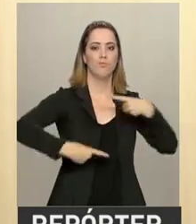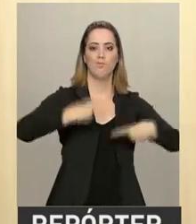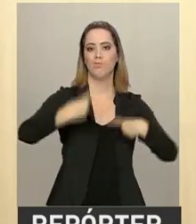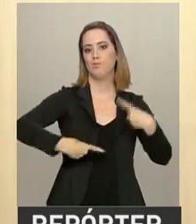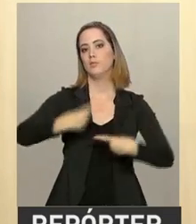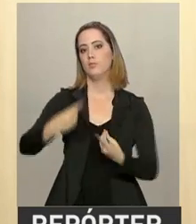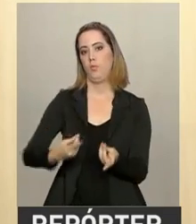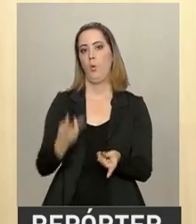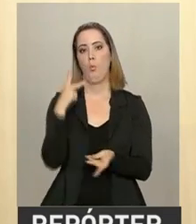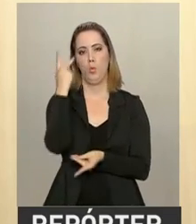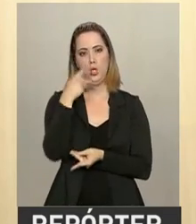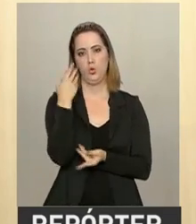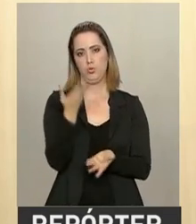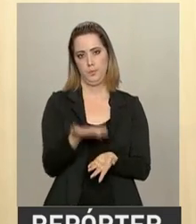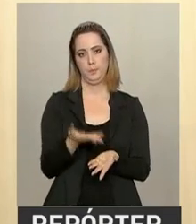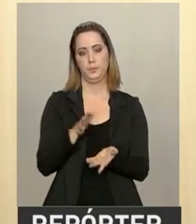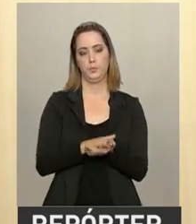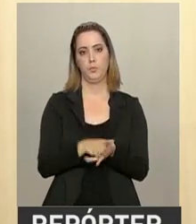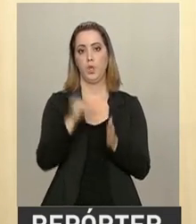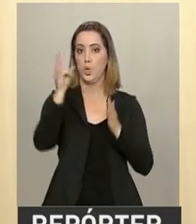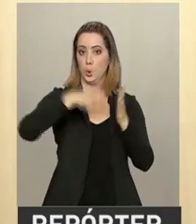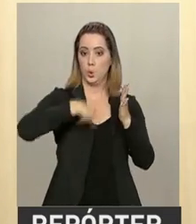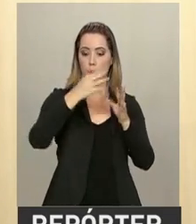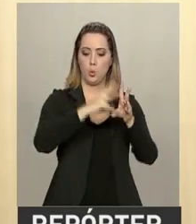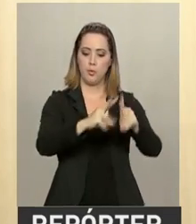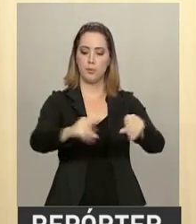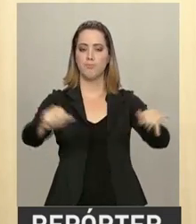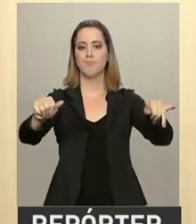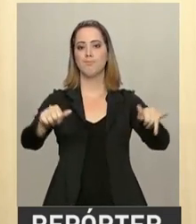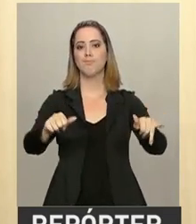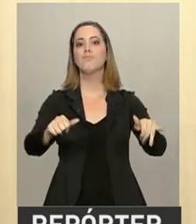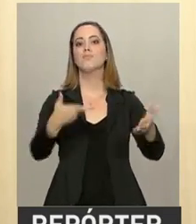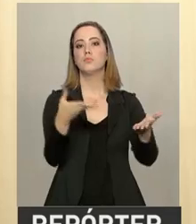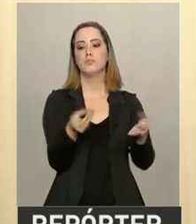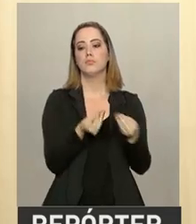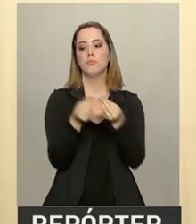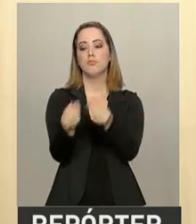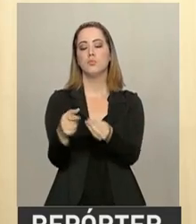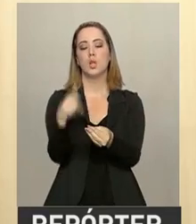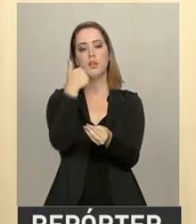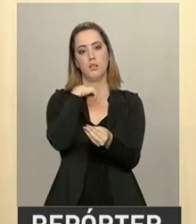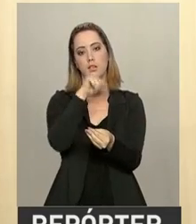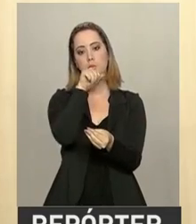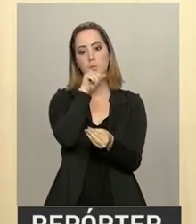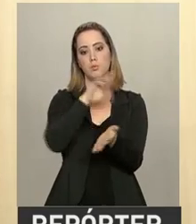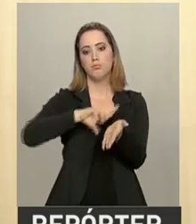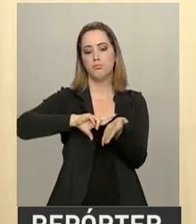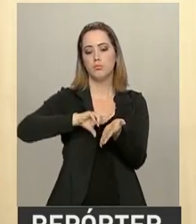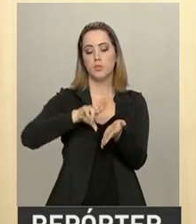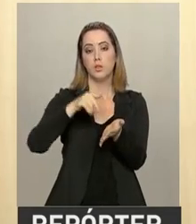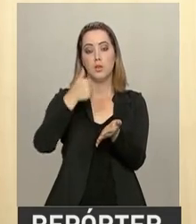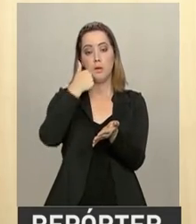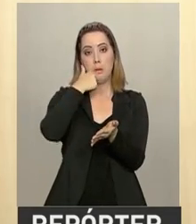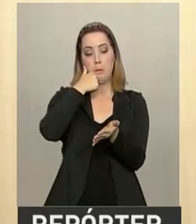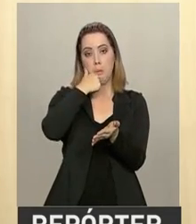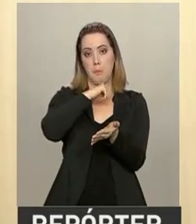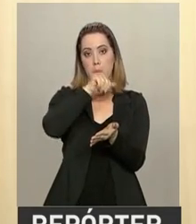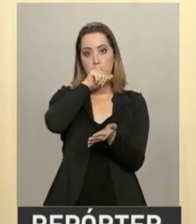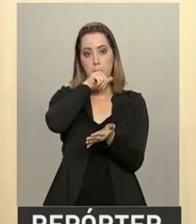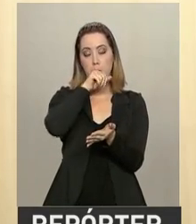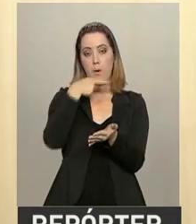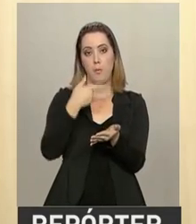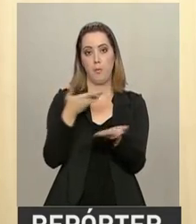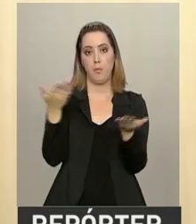né Eh documentação da terra titulação né da terra eh a mulher ser assentada